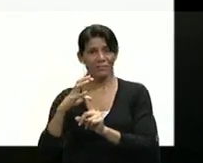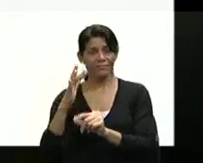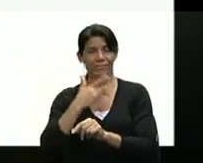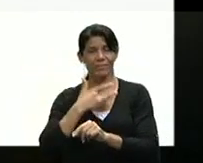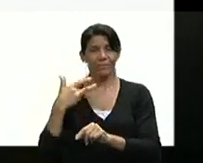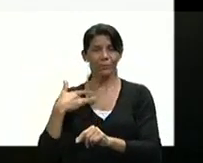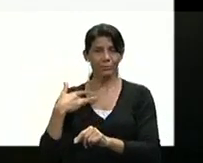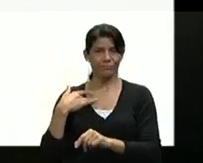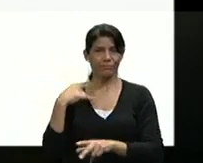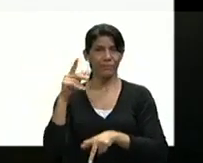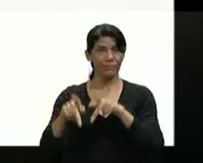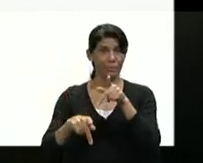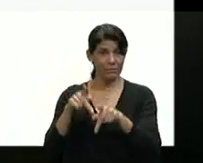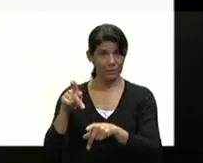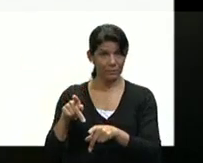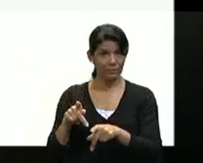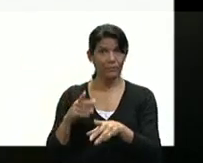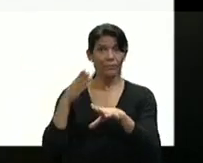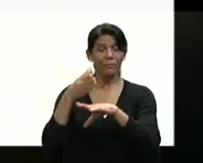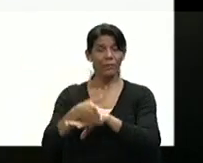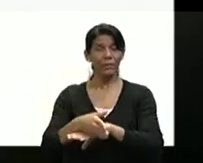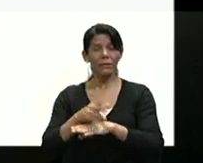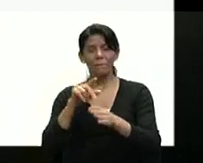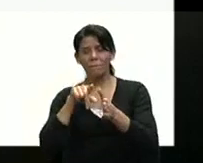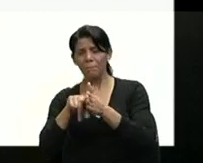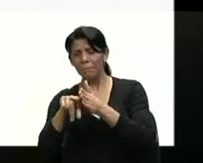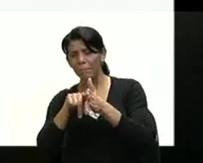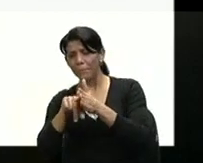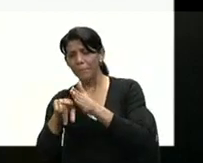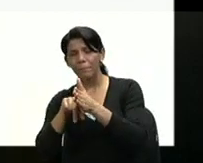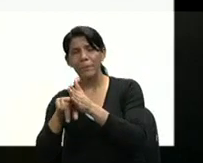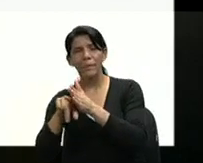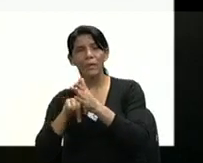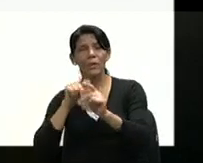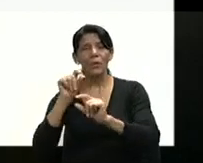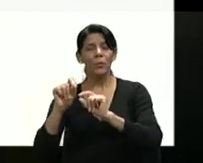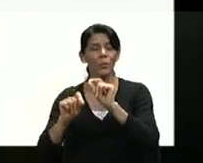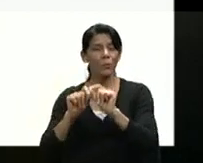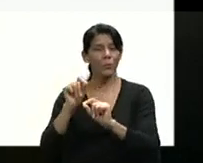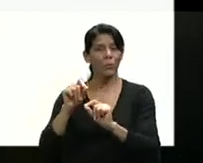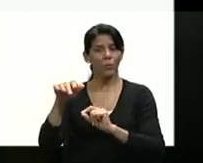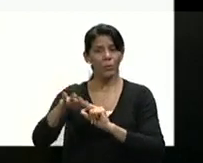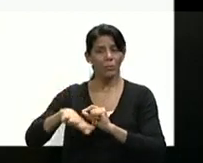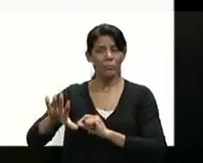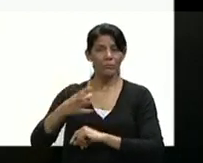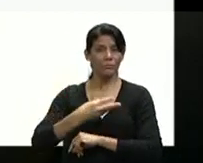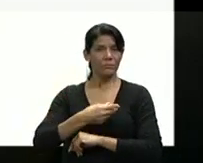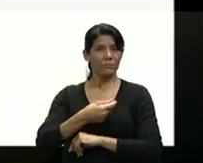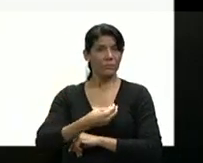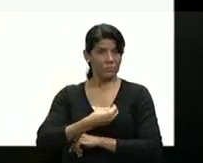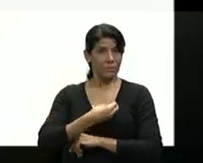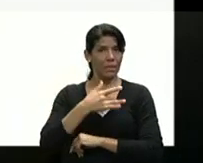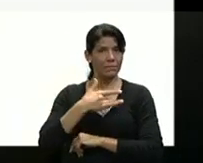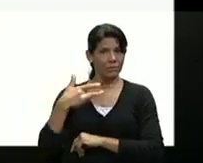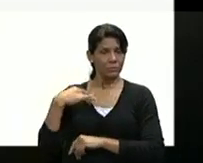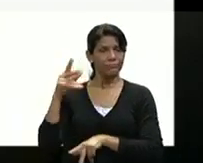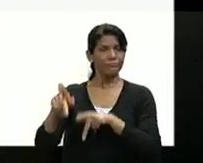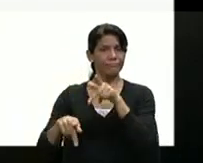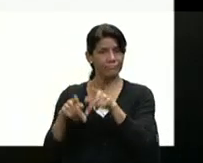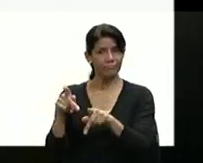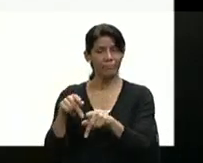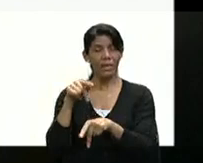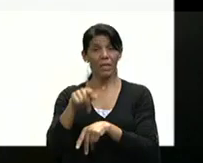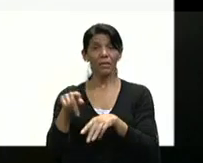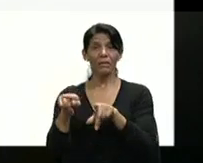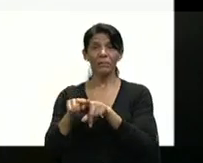saúde da população. Então, ela vai fazer o levantamento de como está a saúde da população.